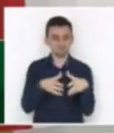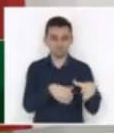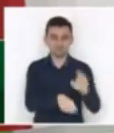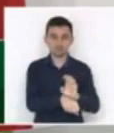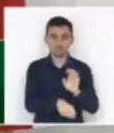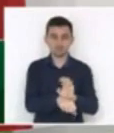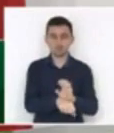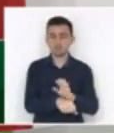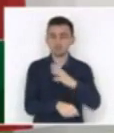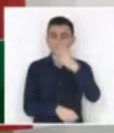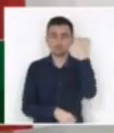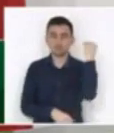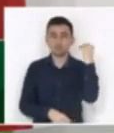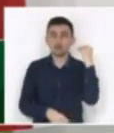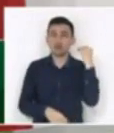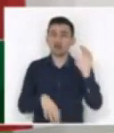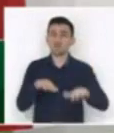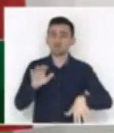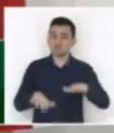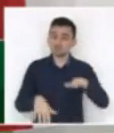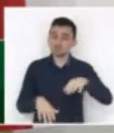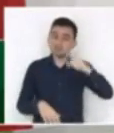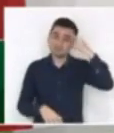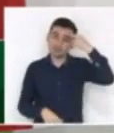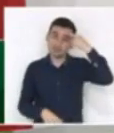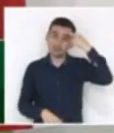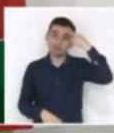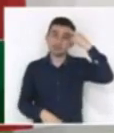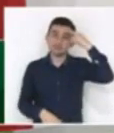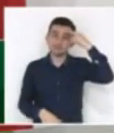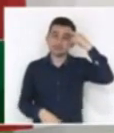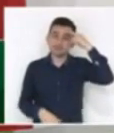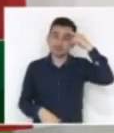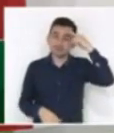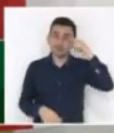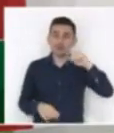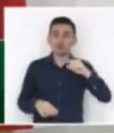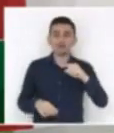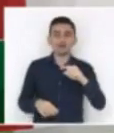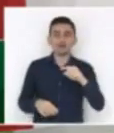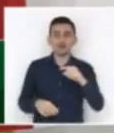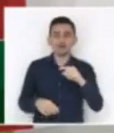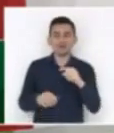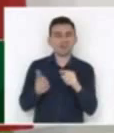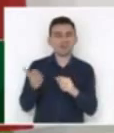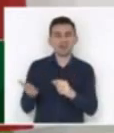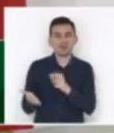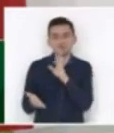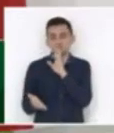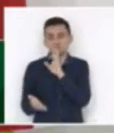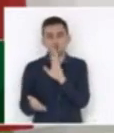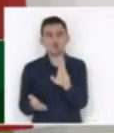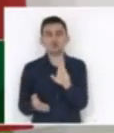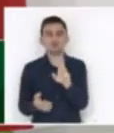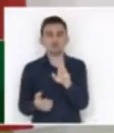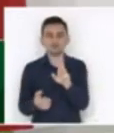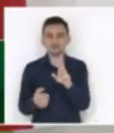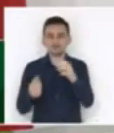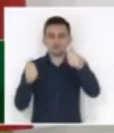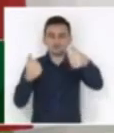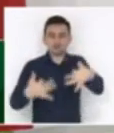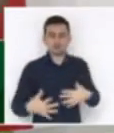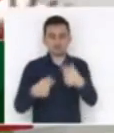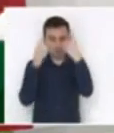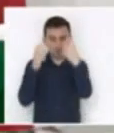estaduais, passando às vezes a ideia de que quem tem que responder pela violência é a coordenadoria da mulher